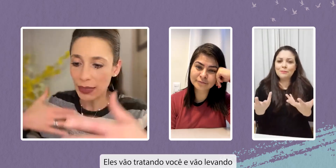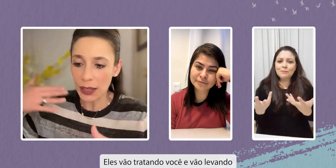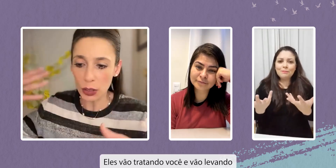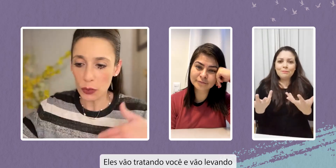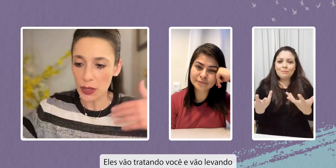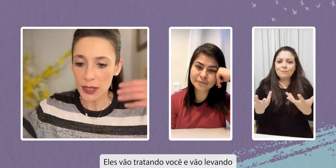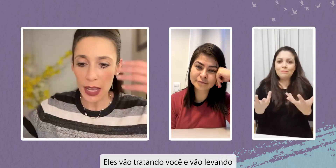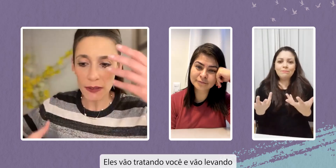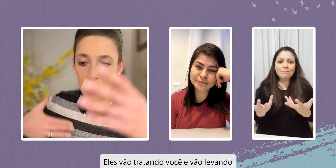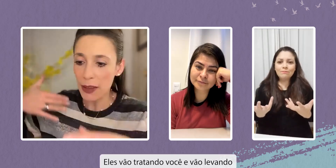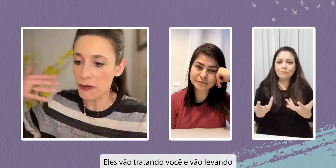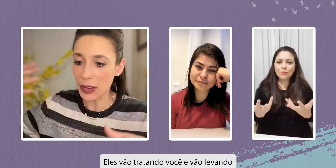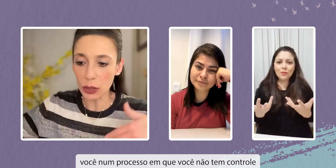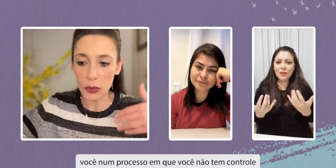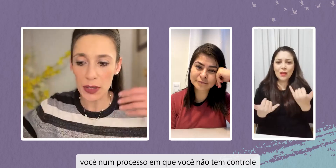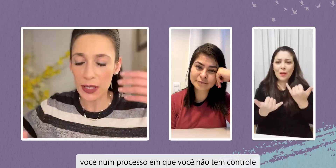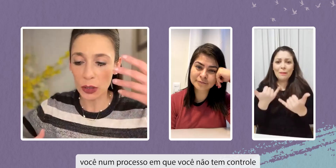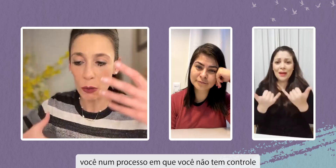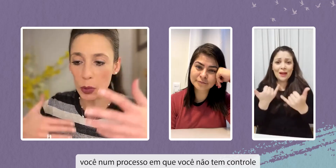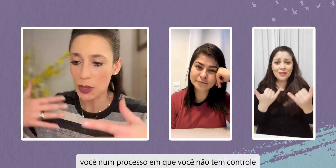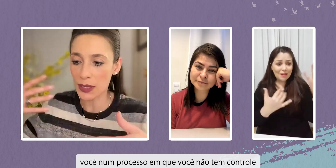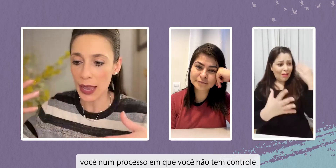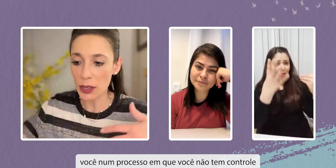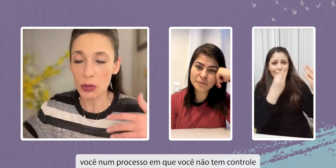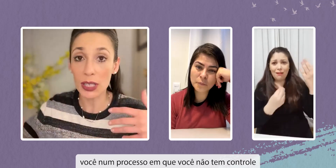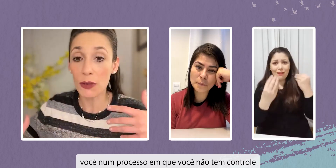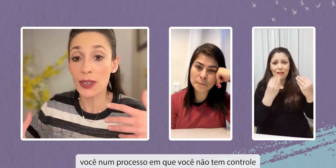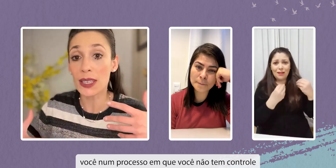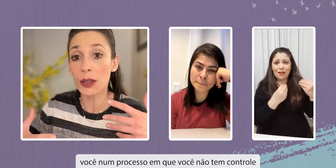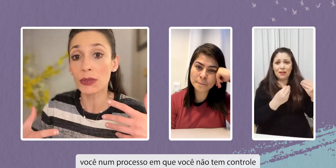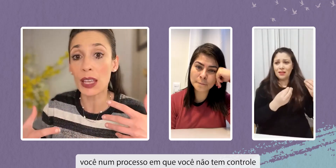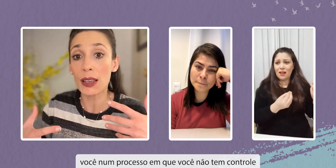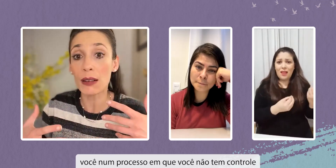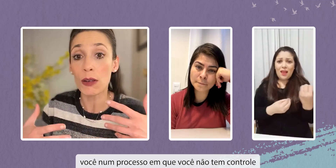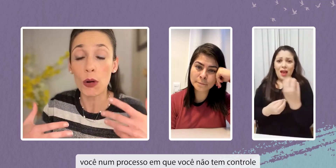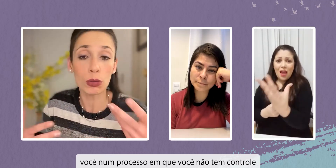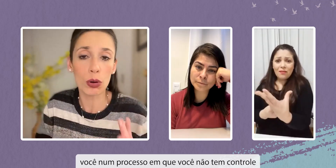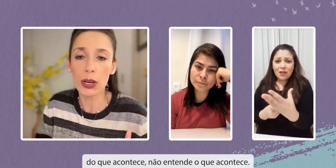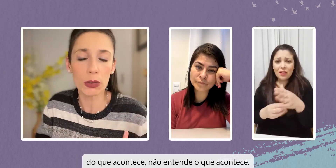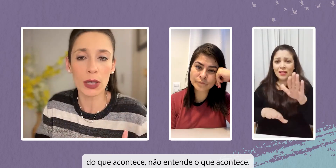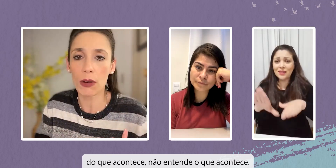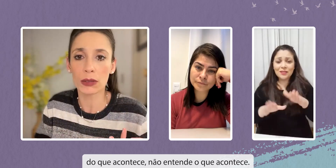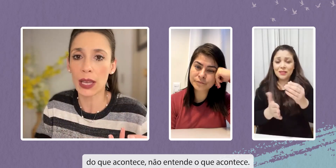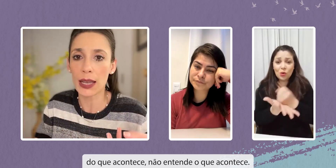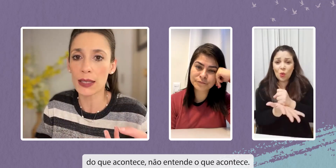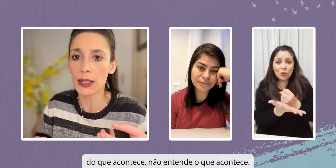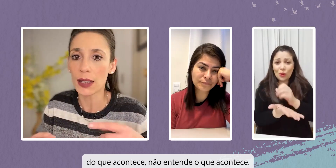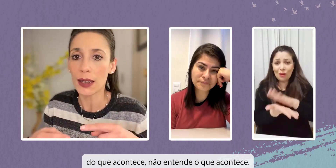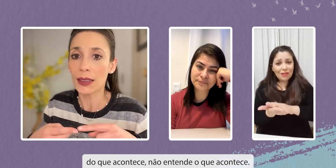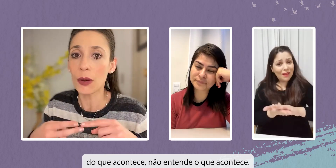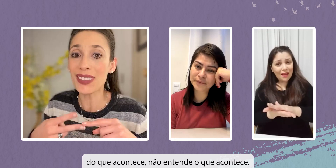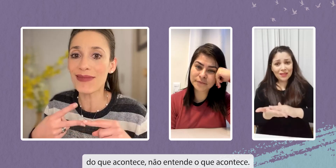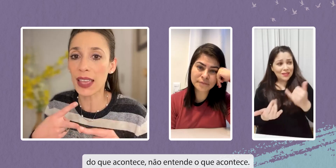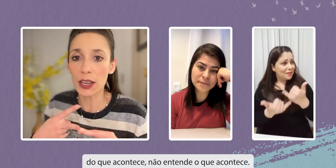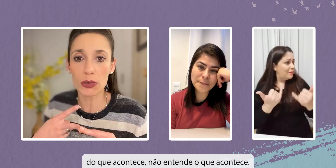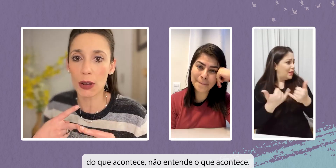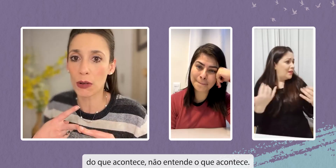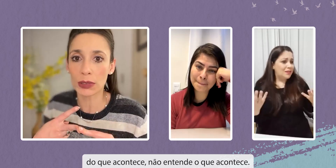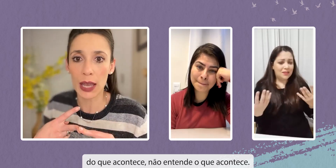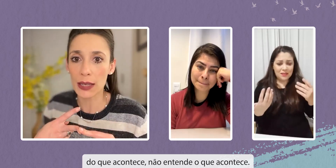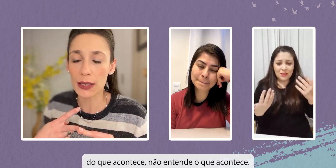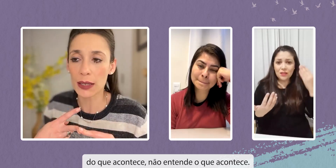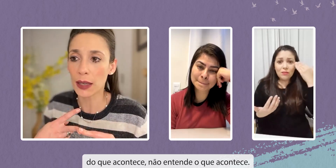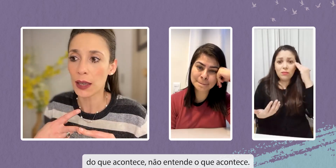vão tratando você e vão levando você num processo em que você não tem controle do que acontece, não entende o